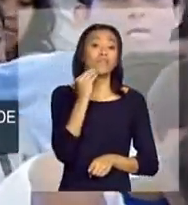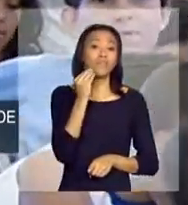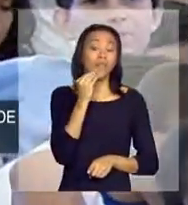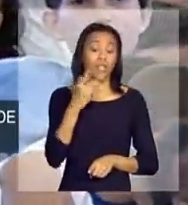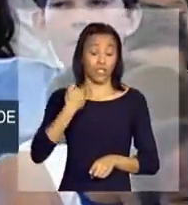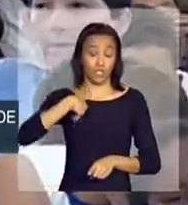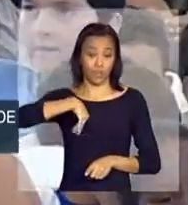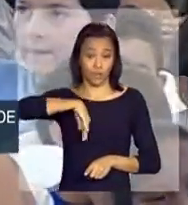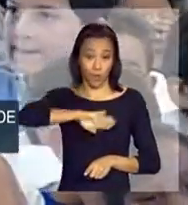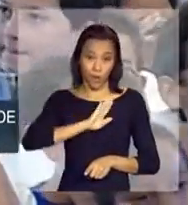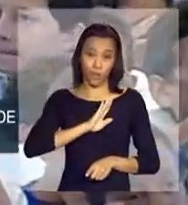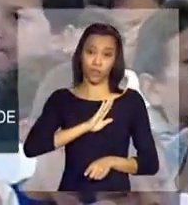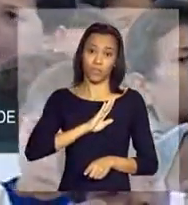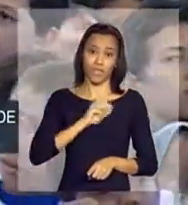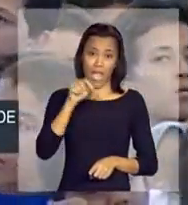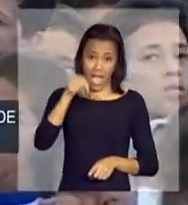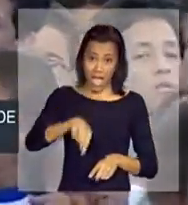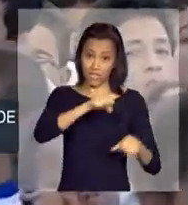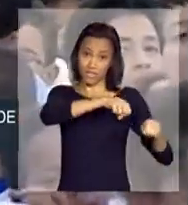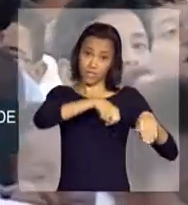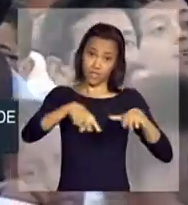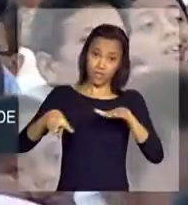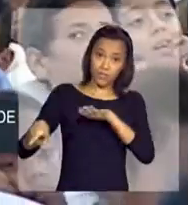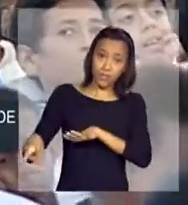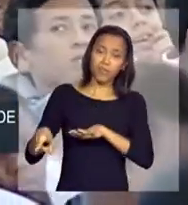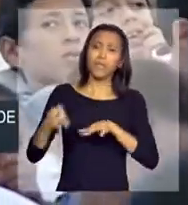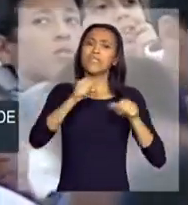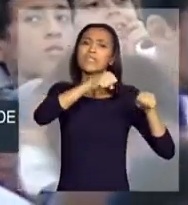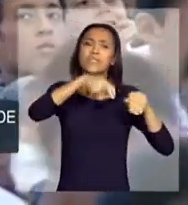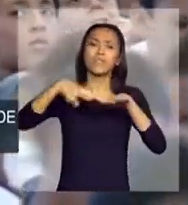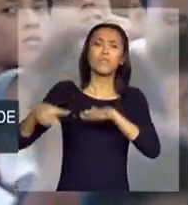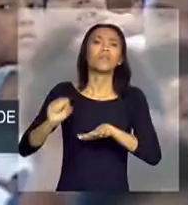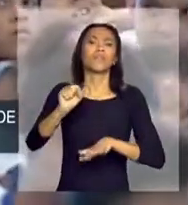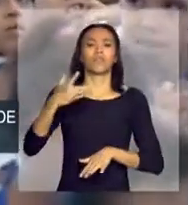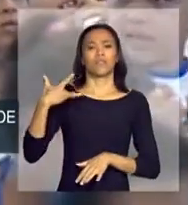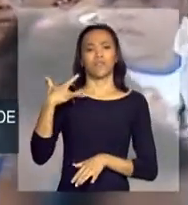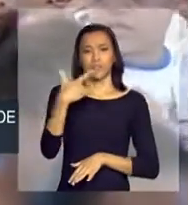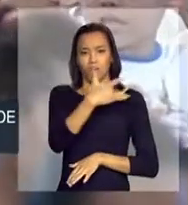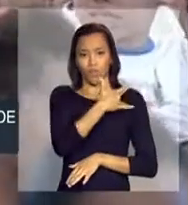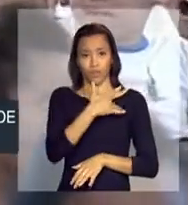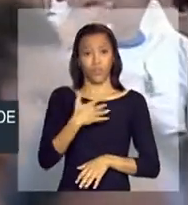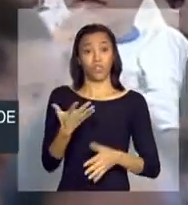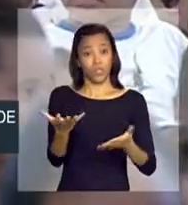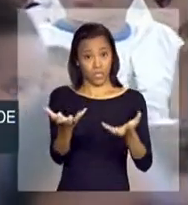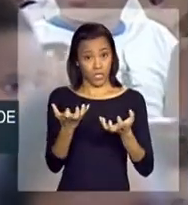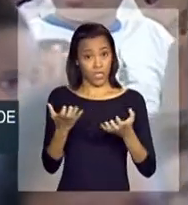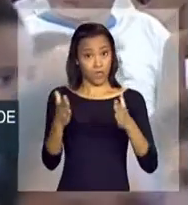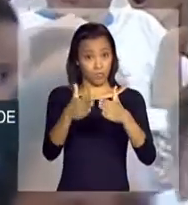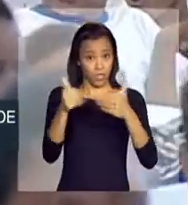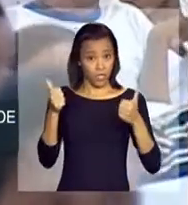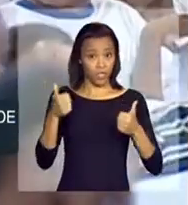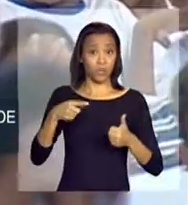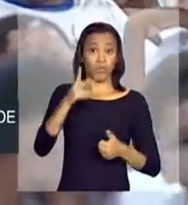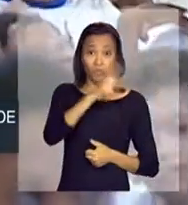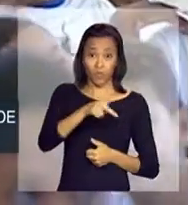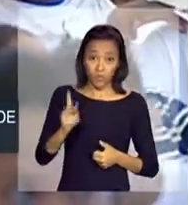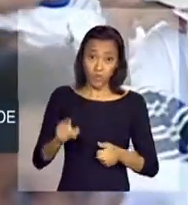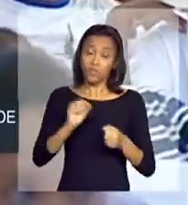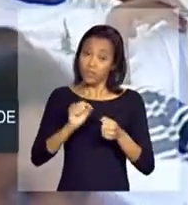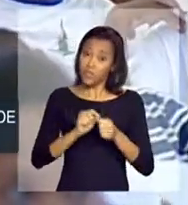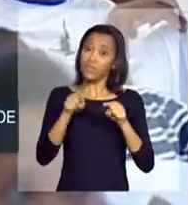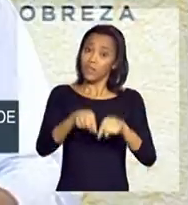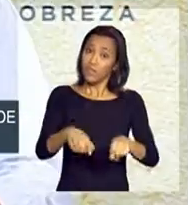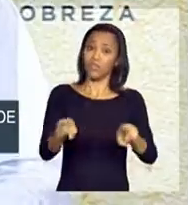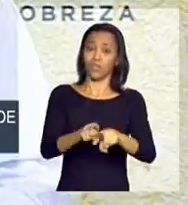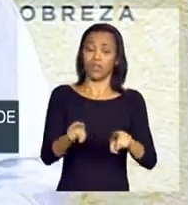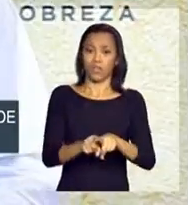é aproveitar essa semana transformar essa semana na semana da Saúde queria pedir para os professores para as professoras fazerem isso